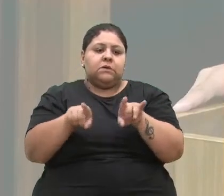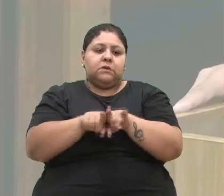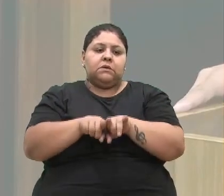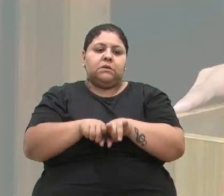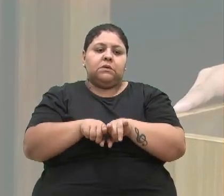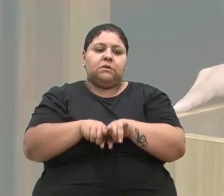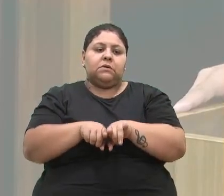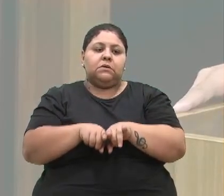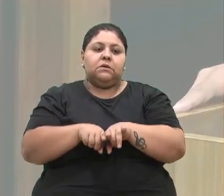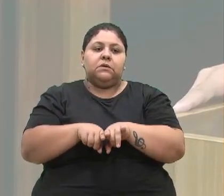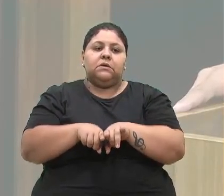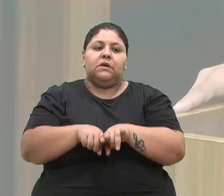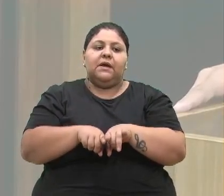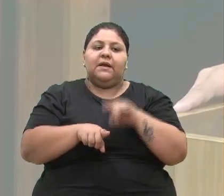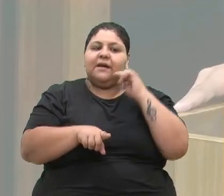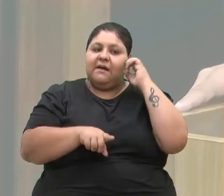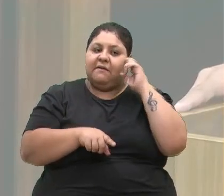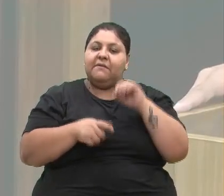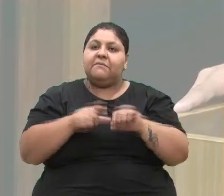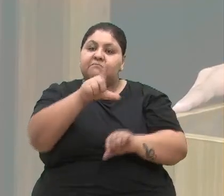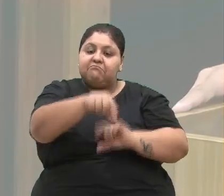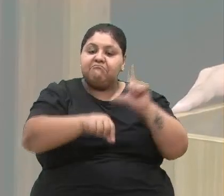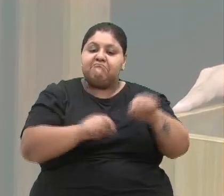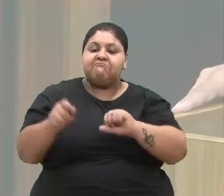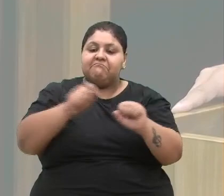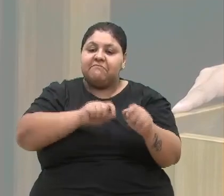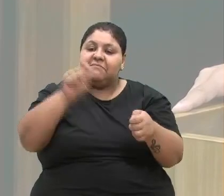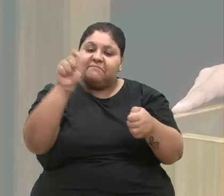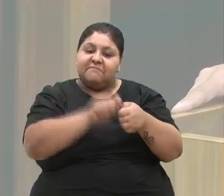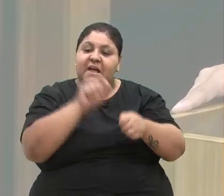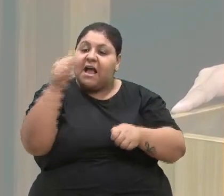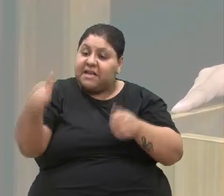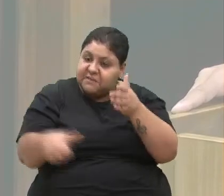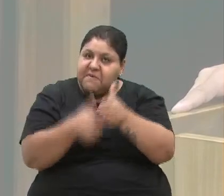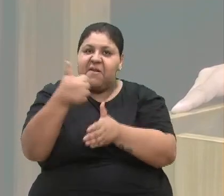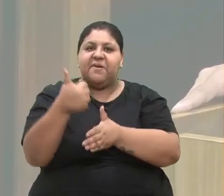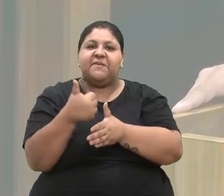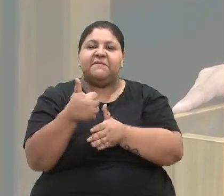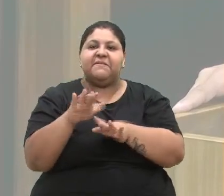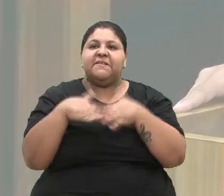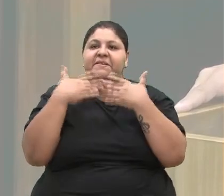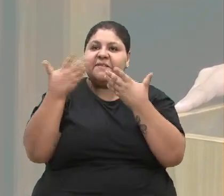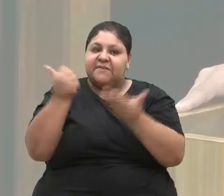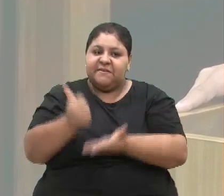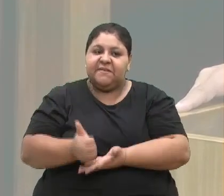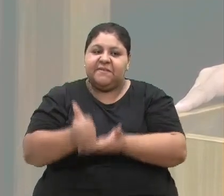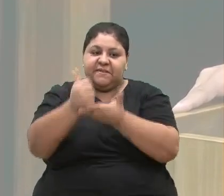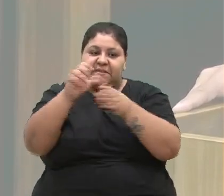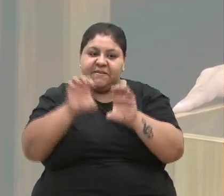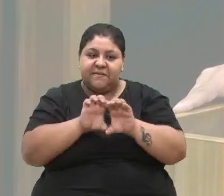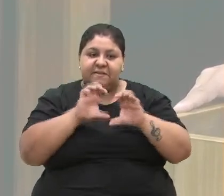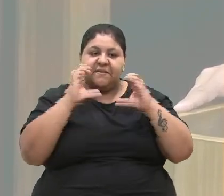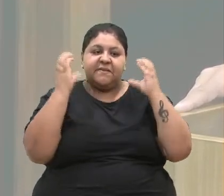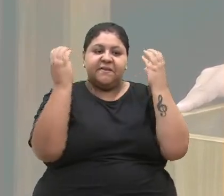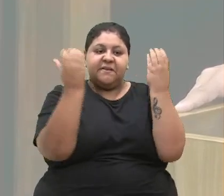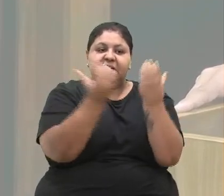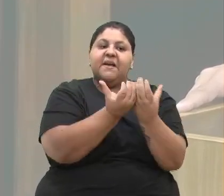sobre escolhas, que nós possamos fazer as melhores escolhas em prol da comunidade, que possamos